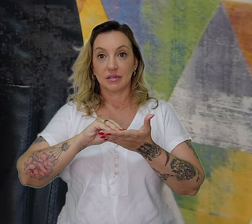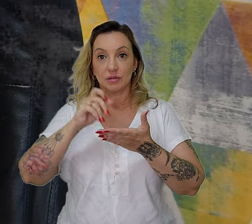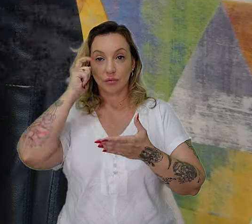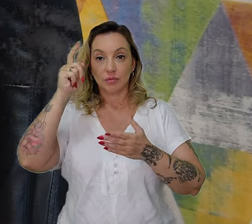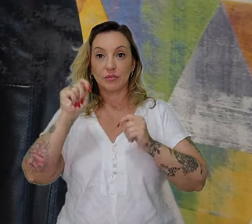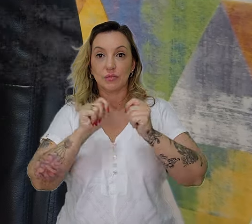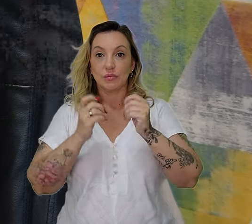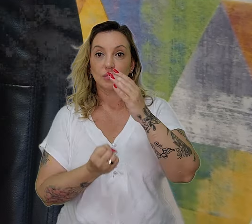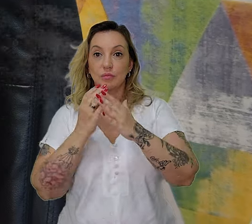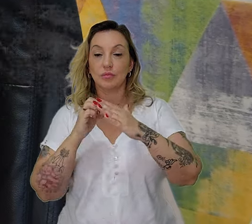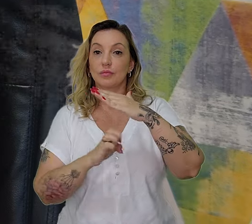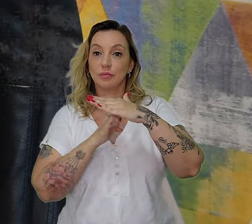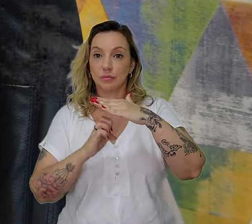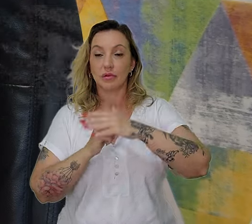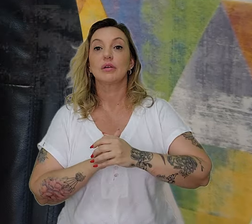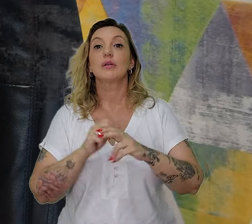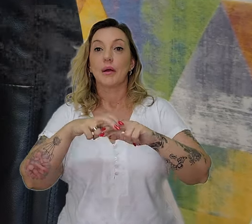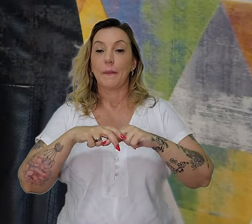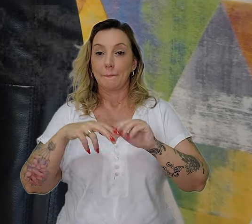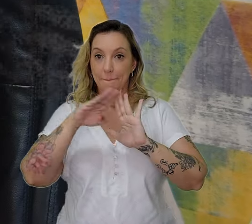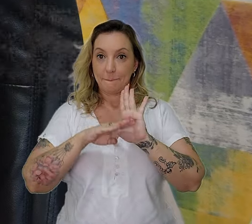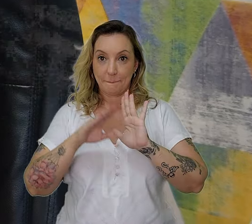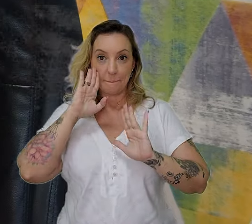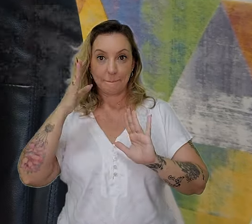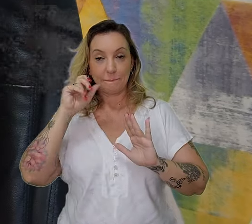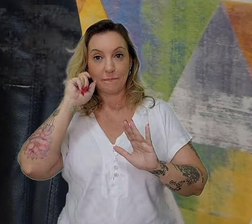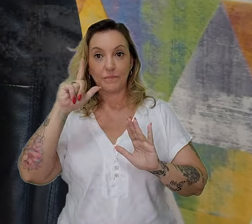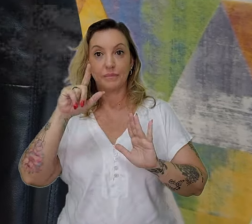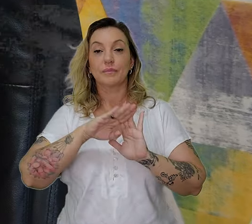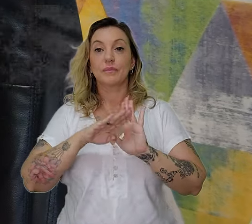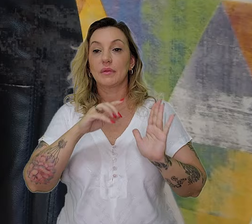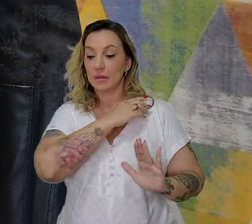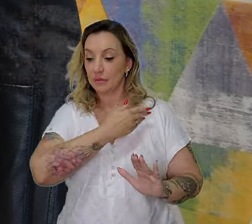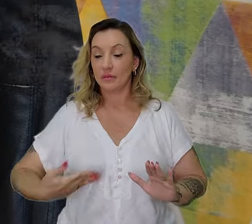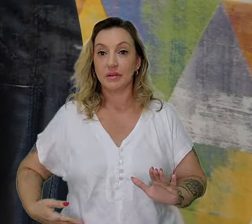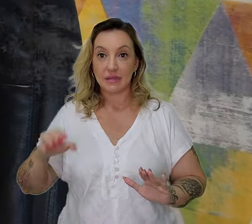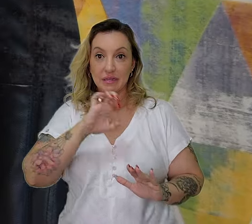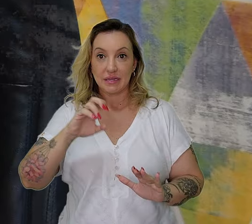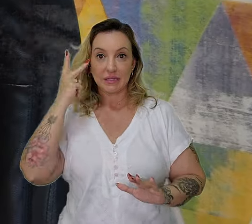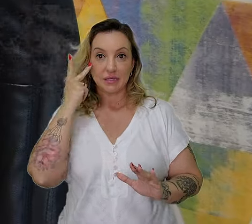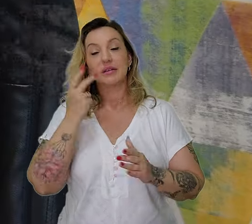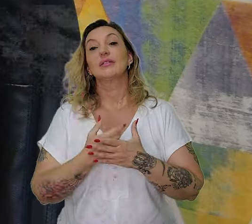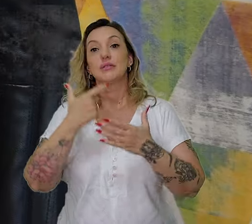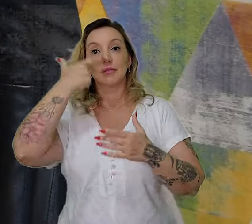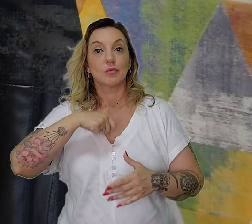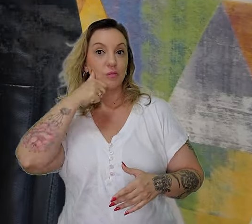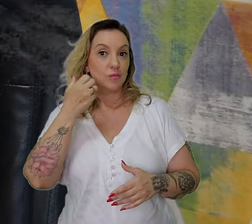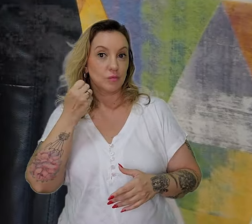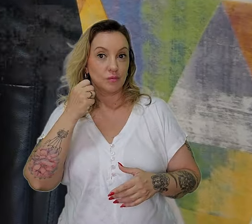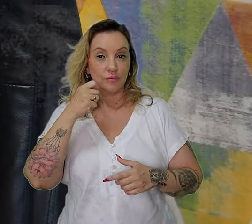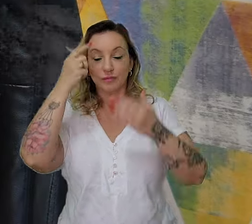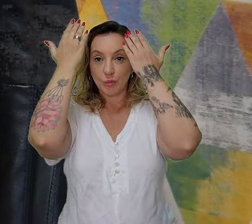economia e Indústria criativas por meio do programa de ação cultural do governo de estado do Estado de São Paulo eu sou uma mulher branca